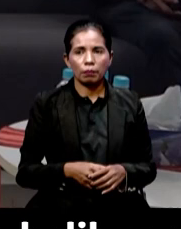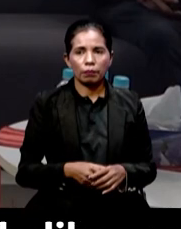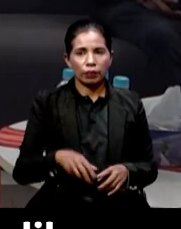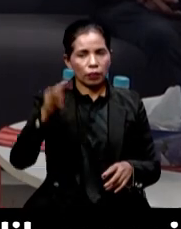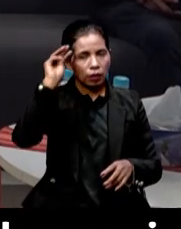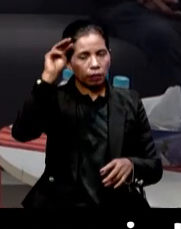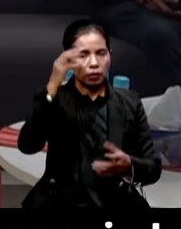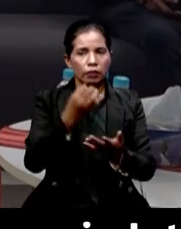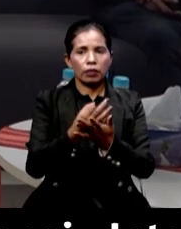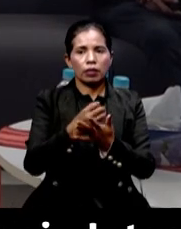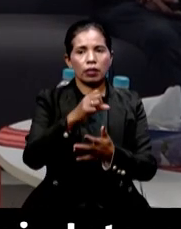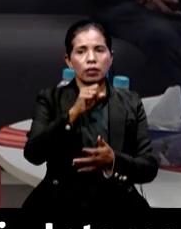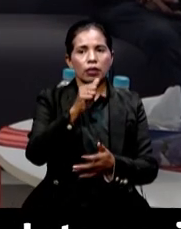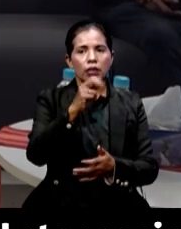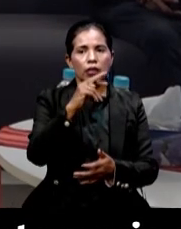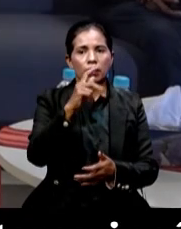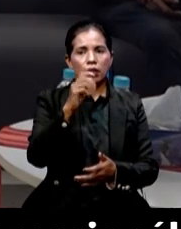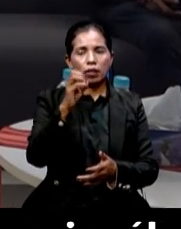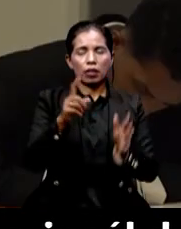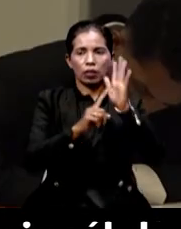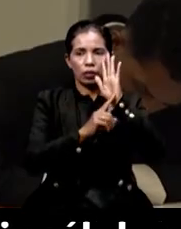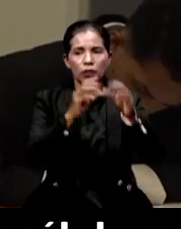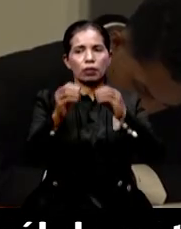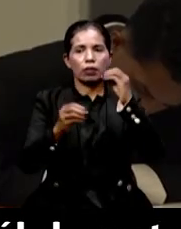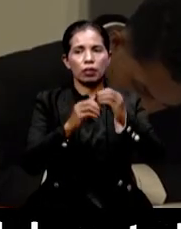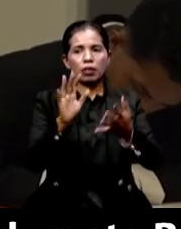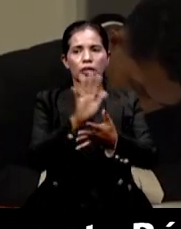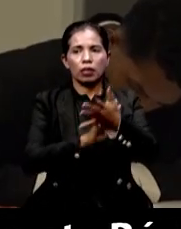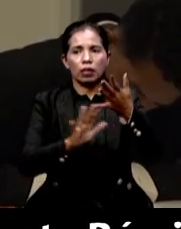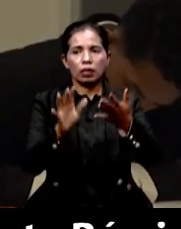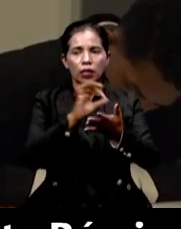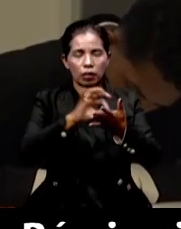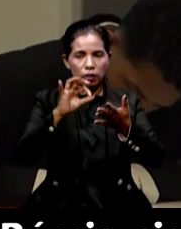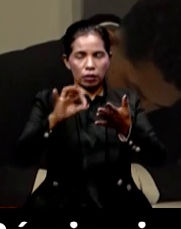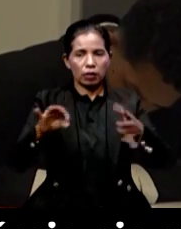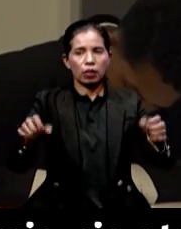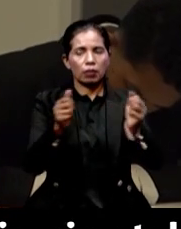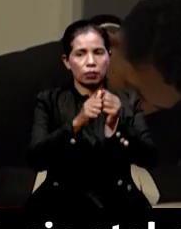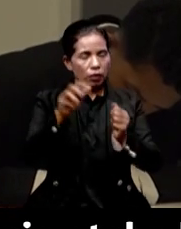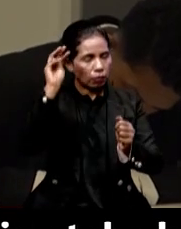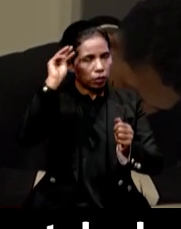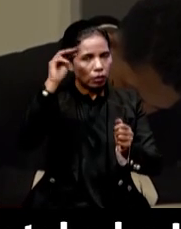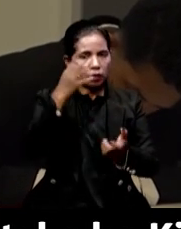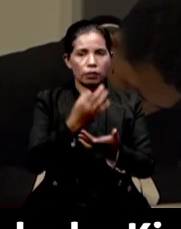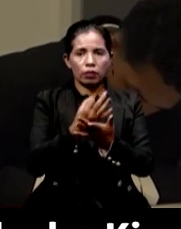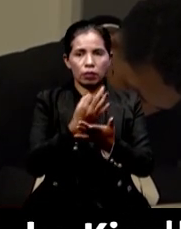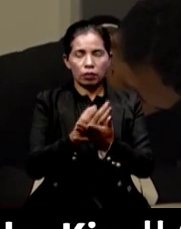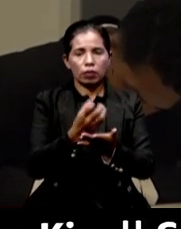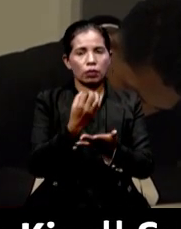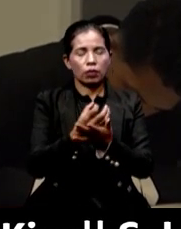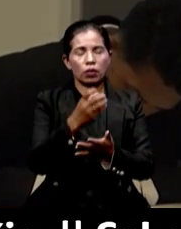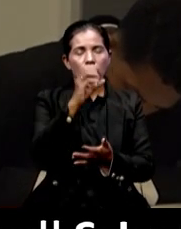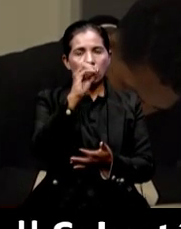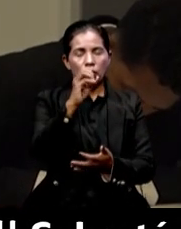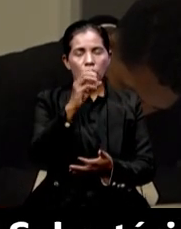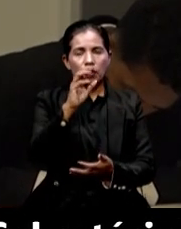Ministra Finanças Santino Viegas Carruso atoli hirakne a foi cerimônia assina contrato entre Ministério Finanças Fundo de Desenvolvimento